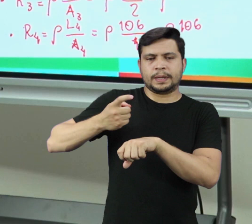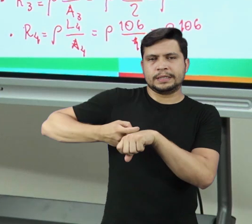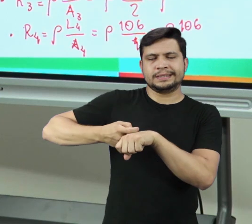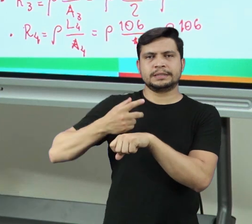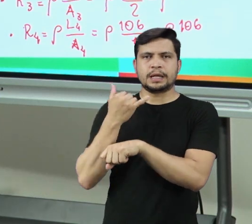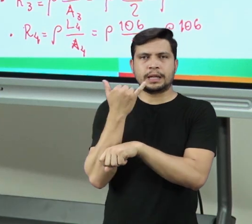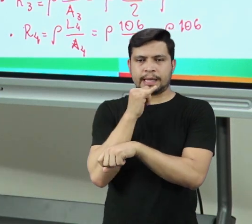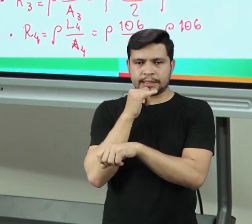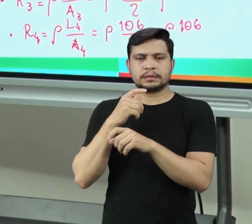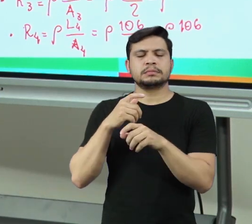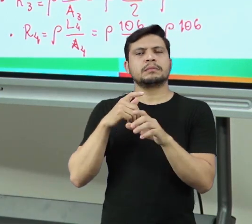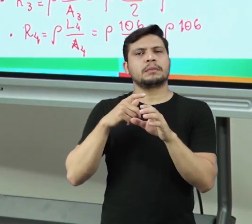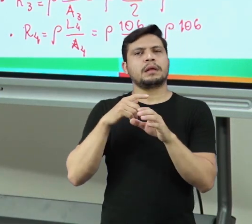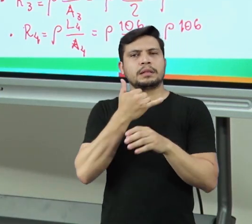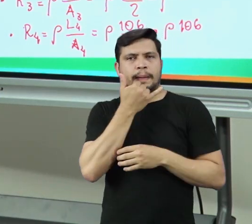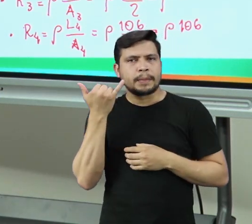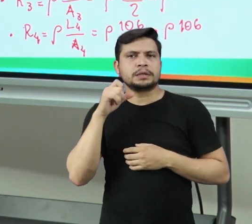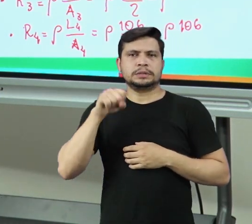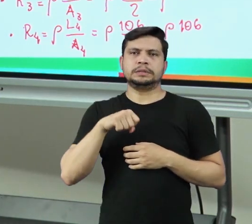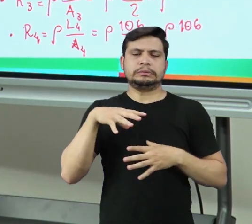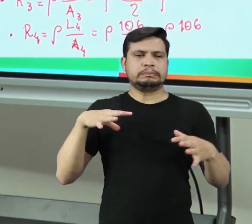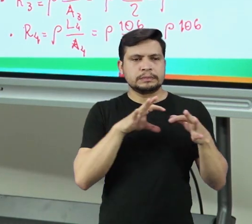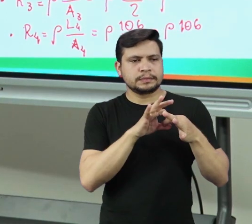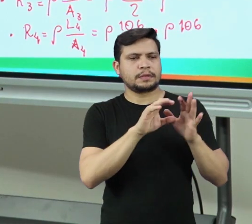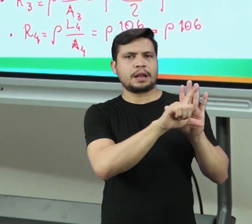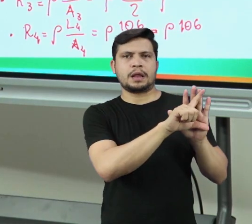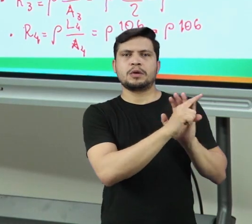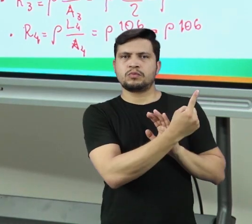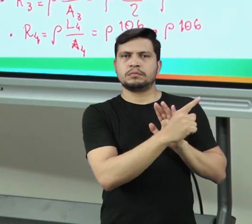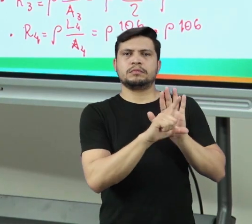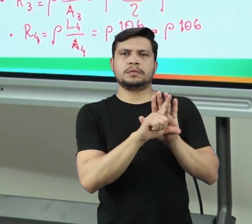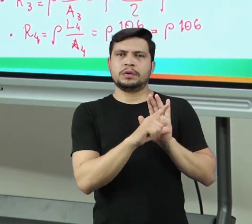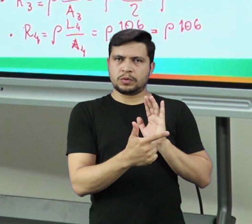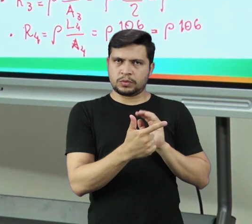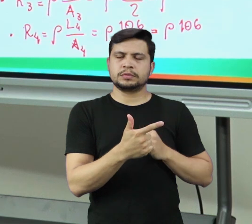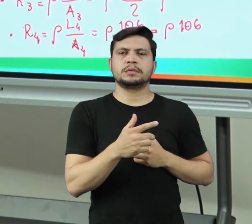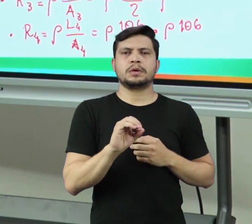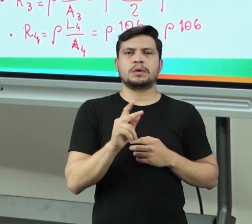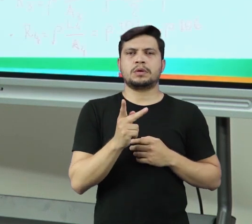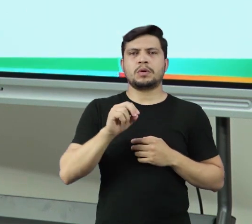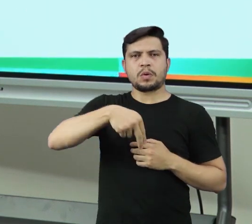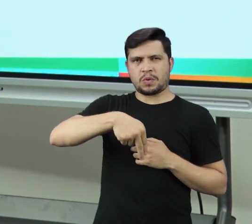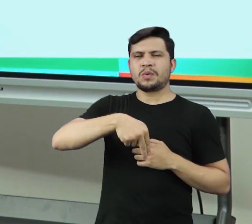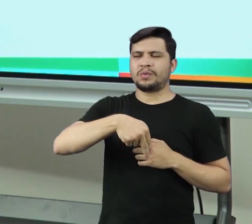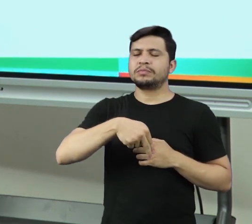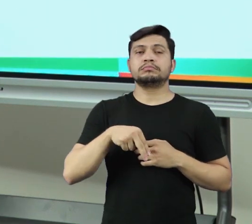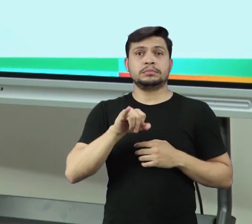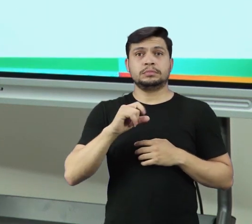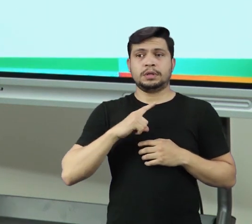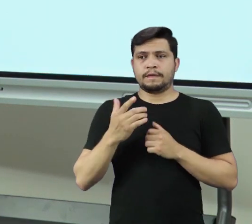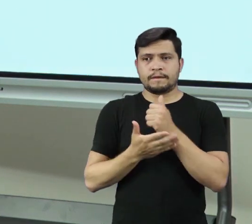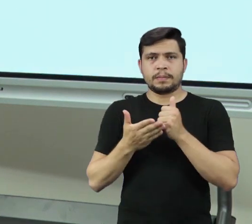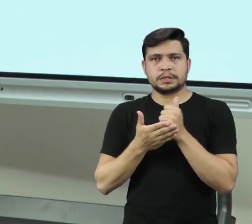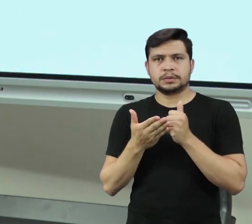caso, depende dessas duas leis, né? A gente, no caso, consegue, a partir de uma informação básica,